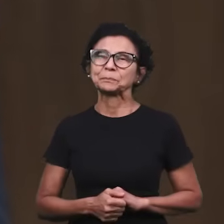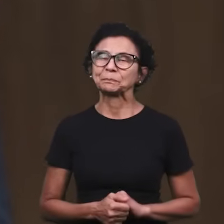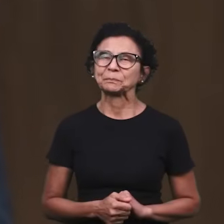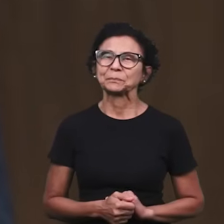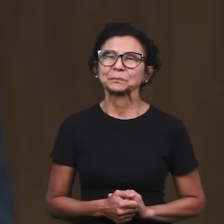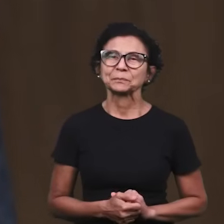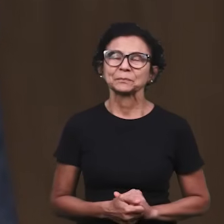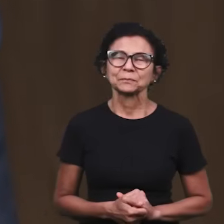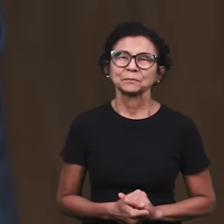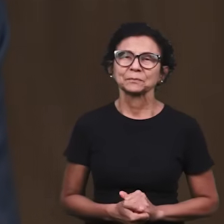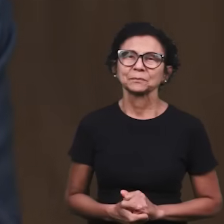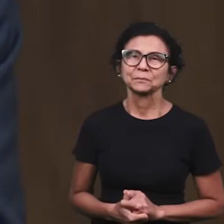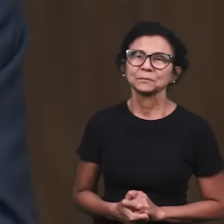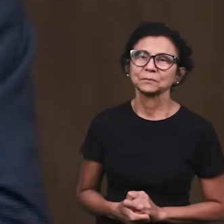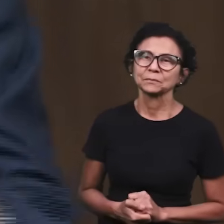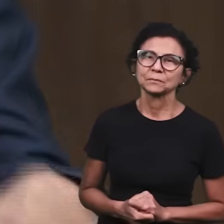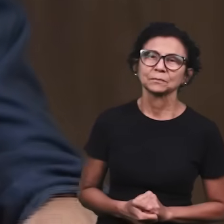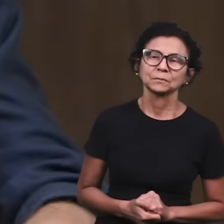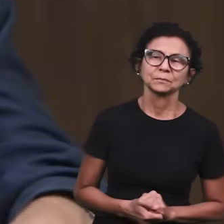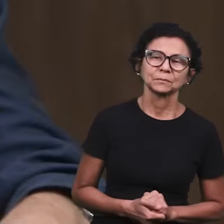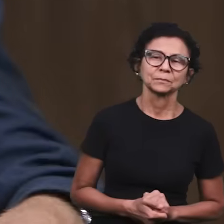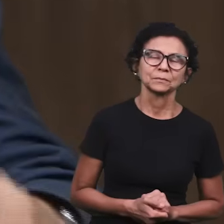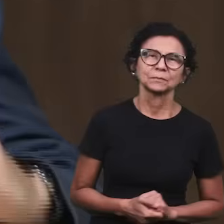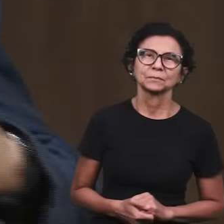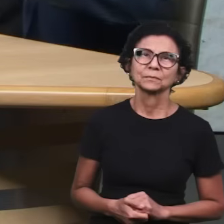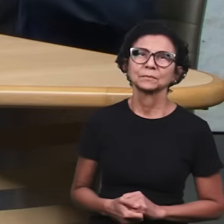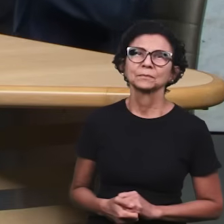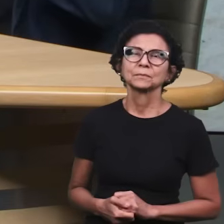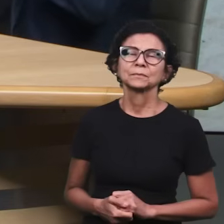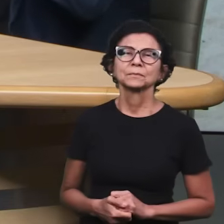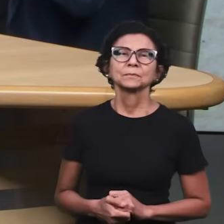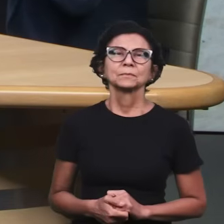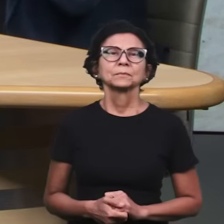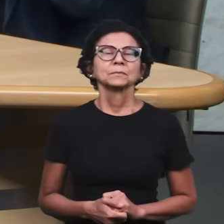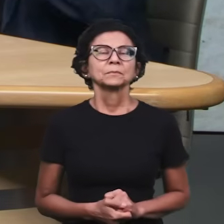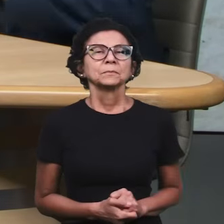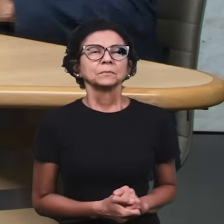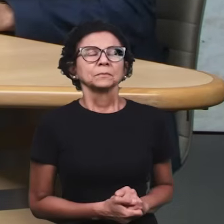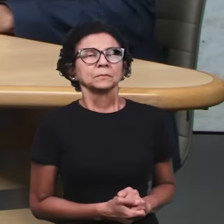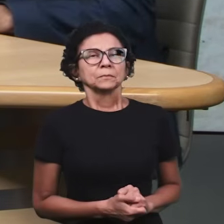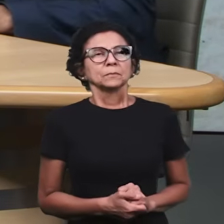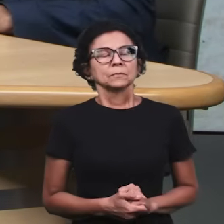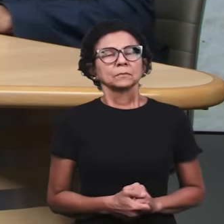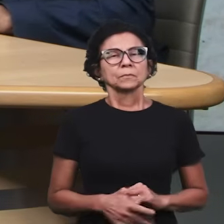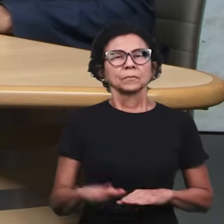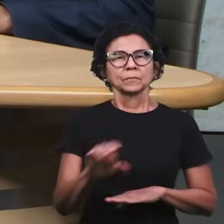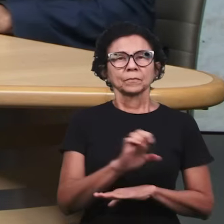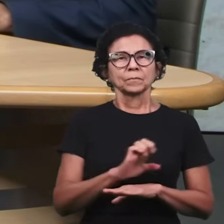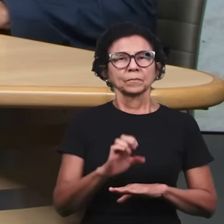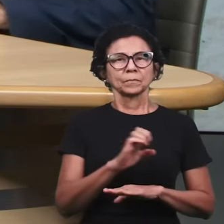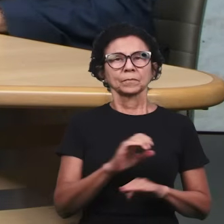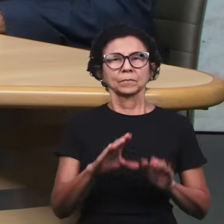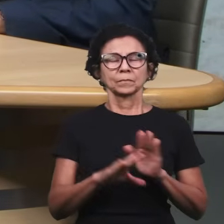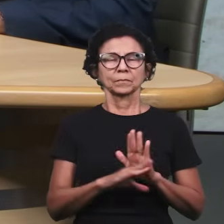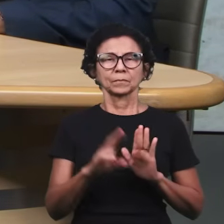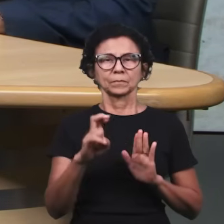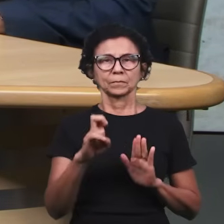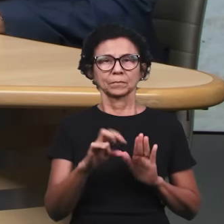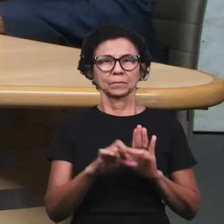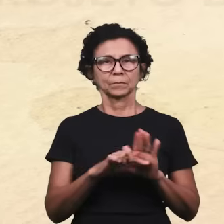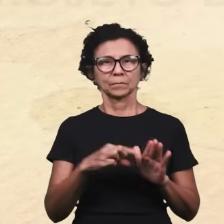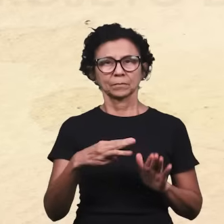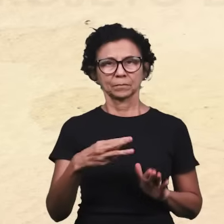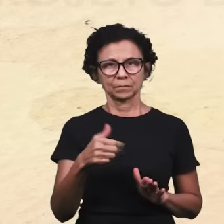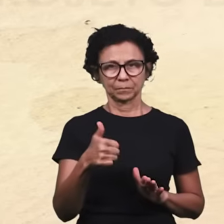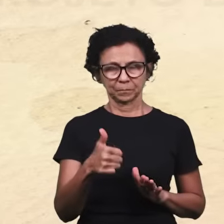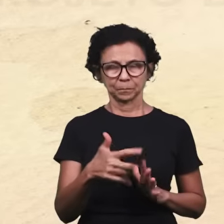Guilherme que possa ler esses dois O versículos. texto base está na carta aos Efésios, capítulo 5, verso